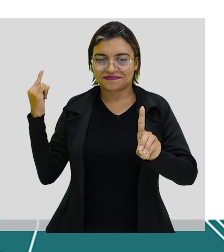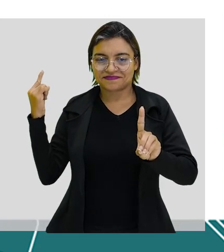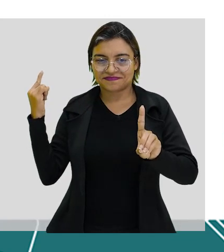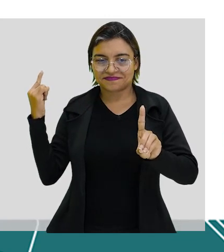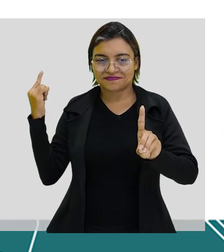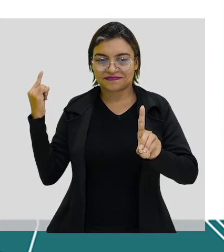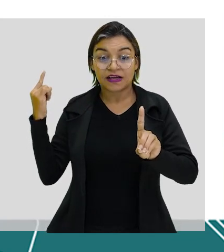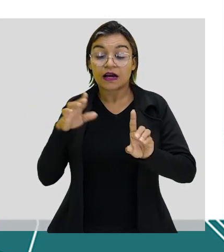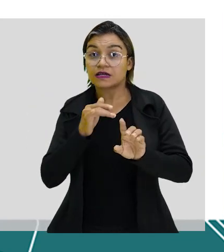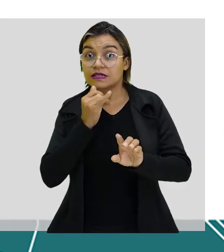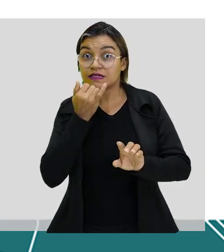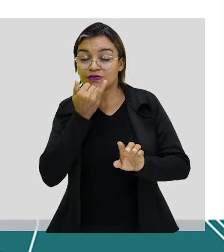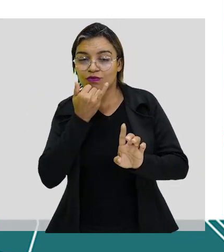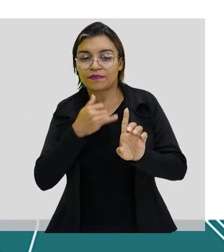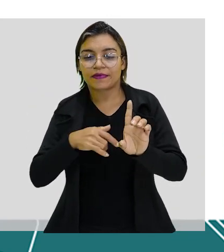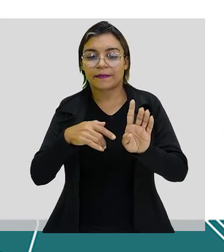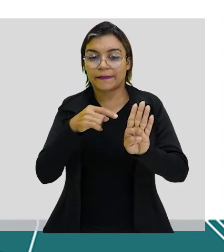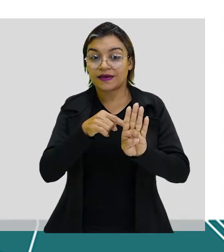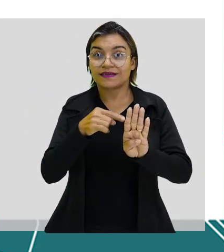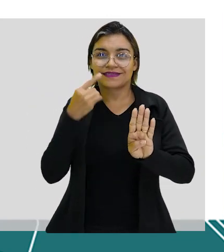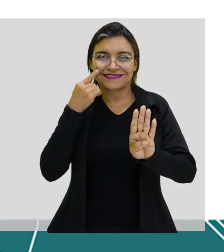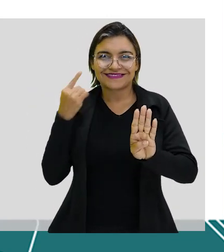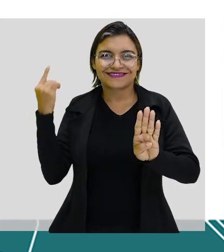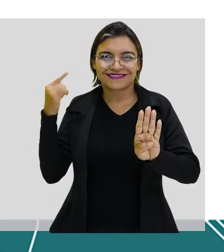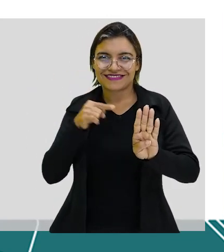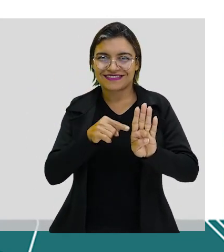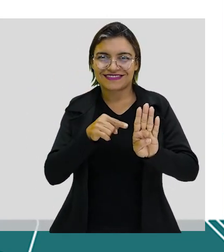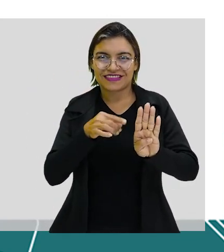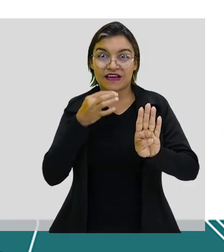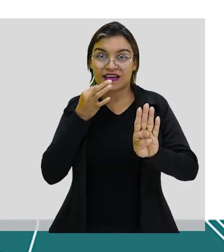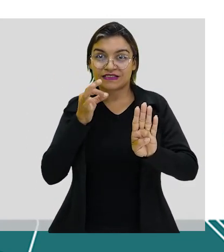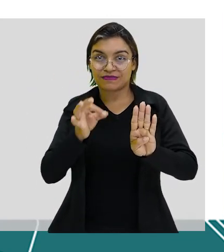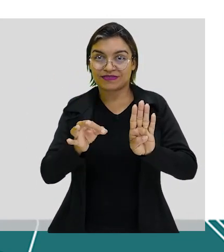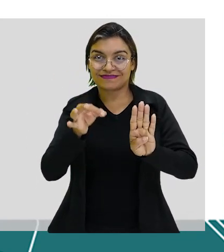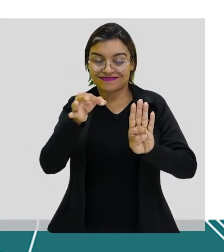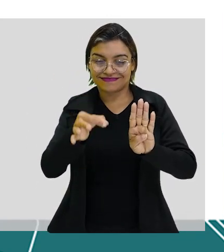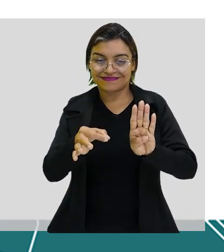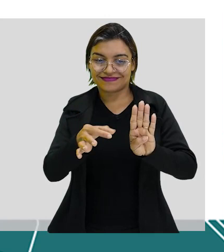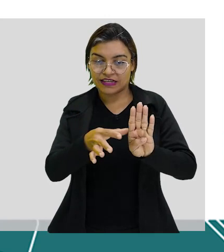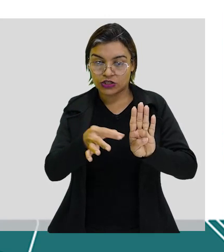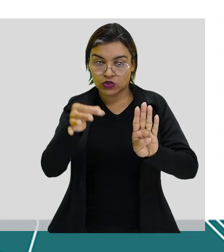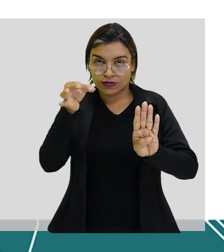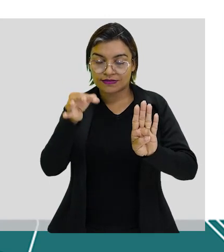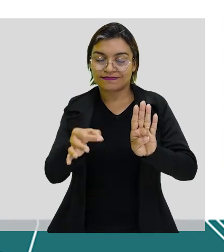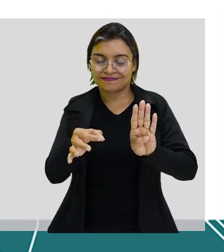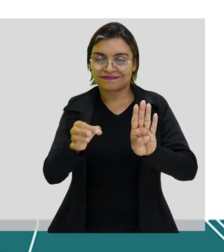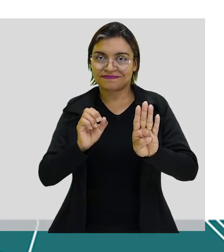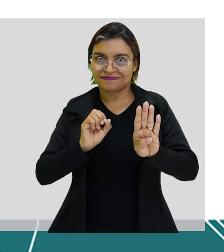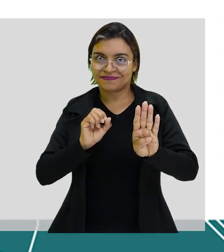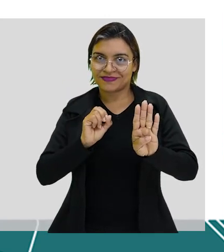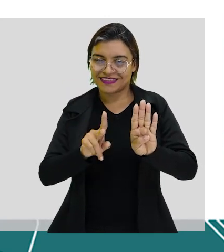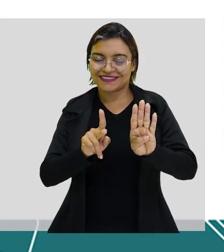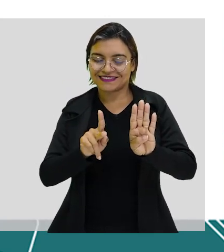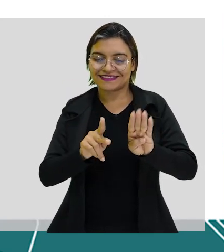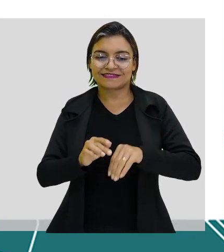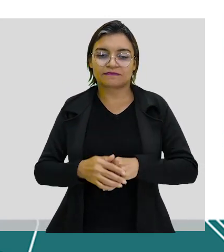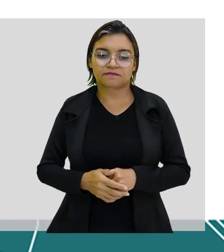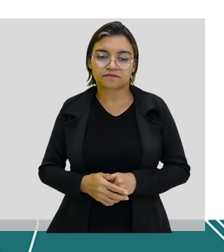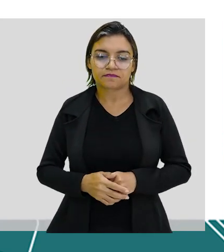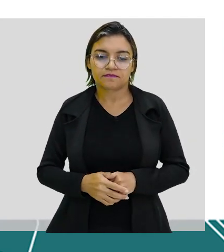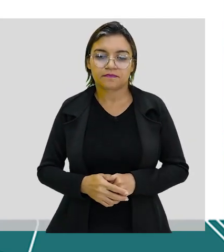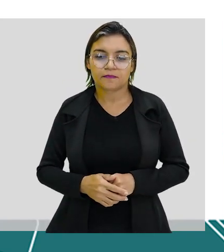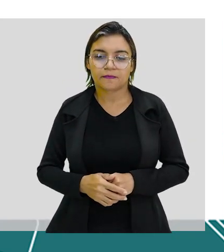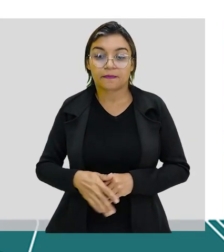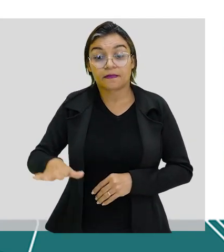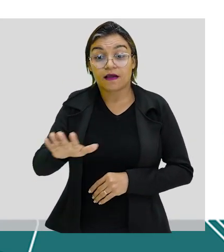B, nós encontramos essa resposta. Tá ok? Então, recapitulando a questão. As informações de área e de campo ele